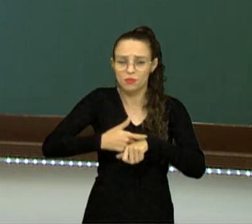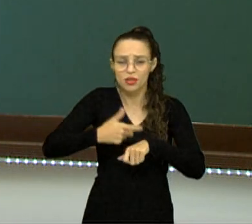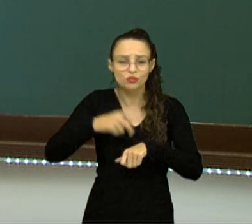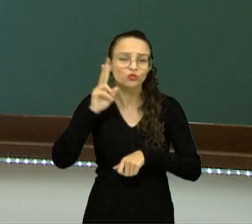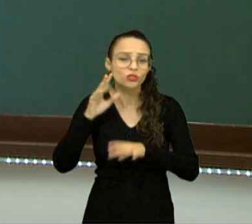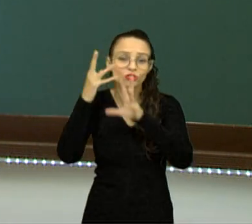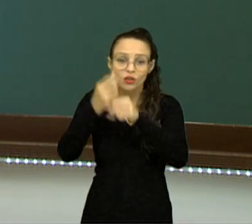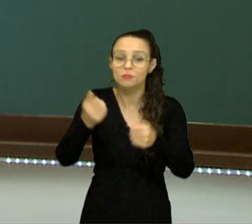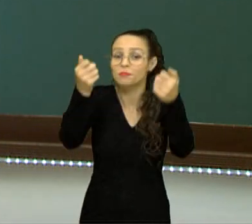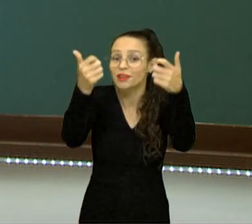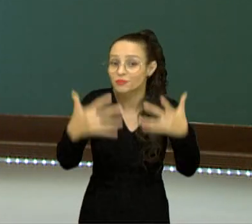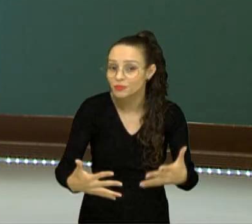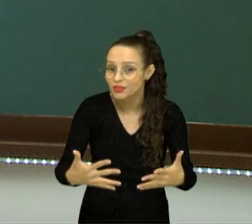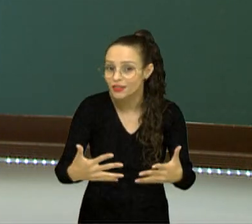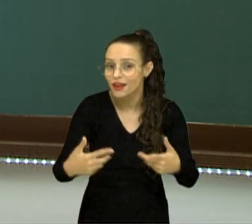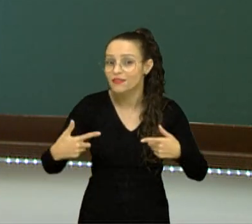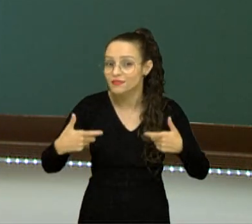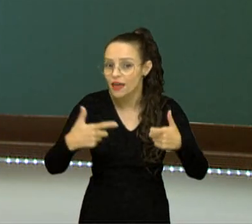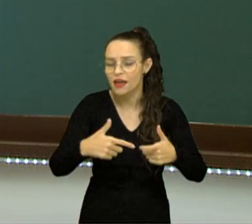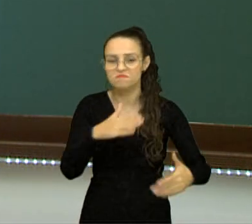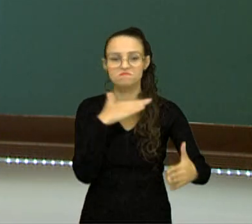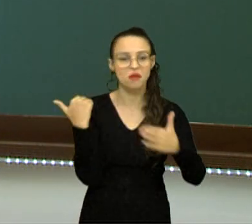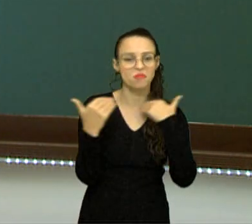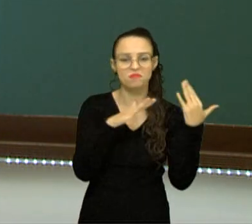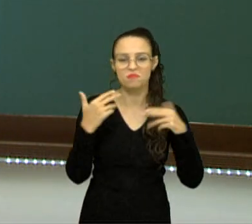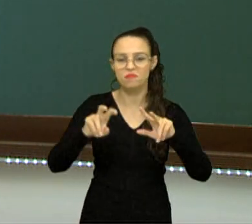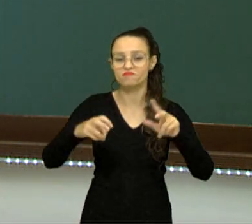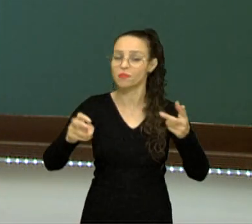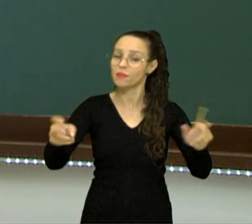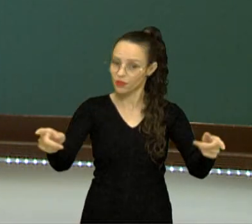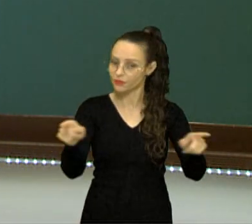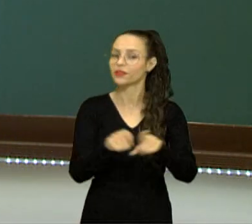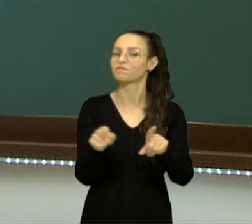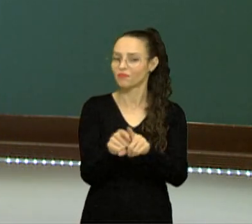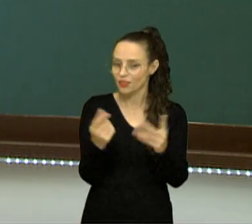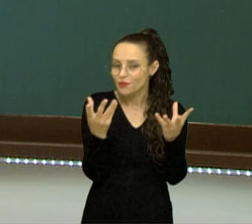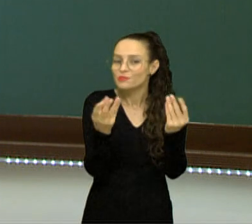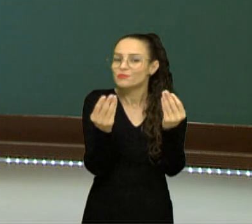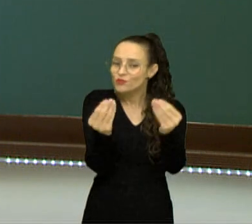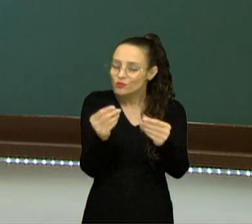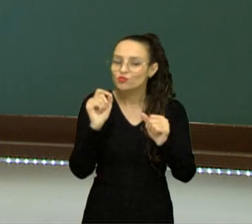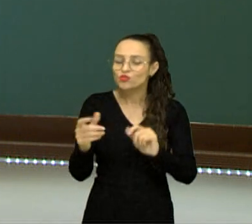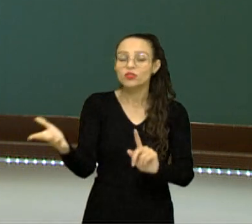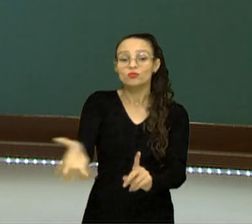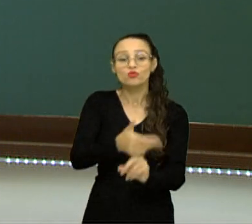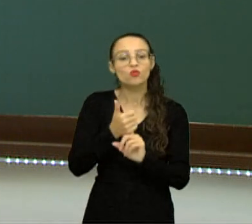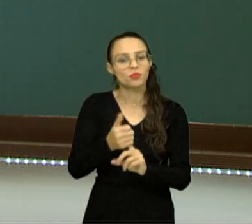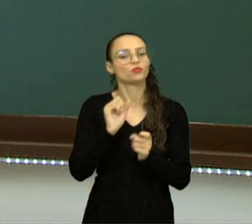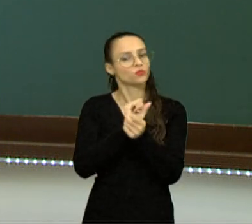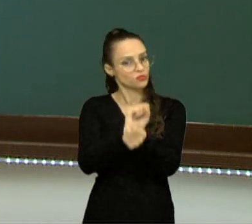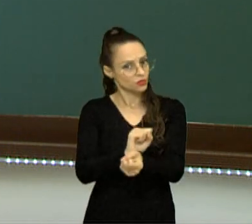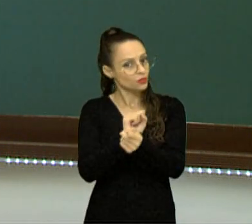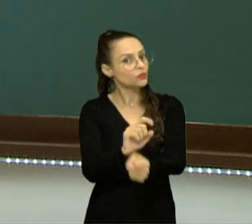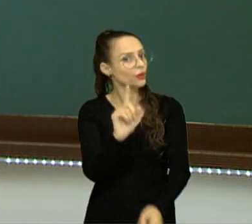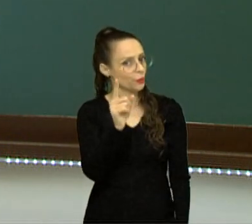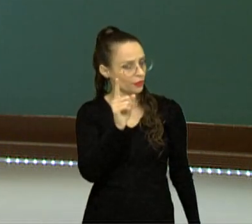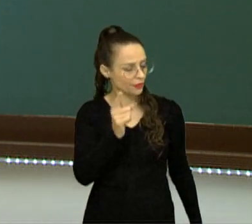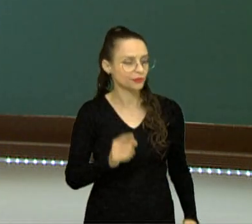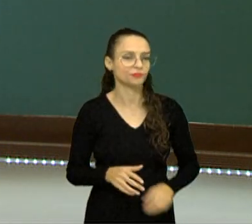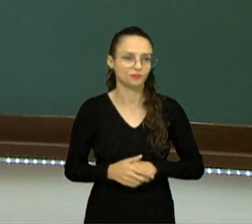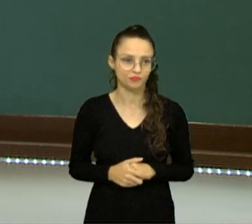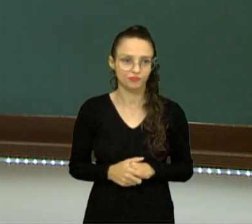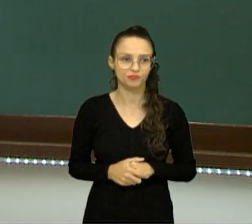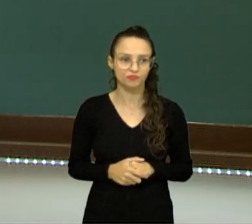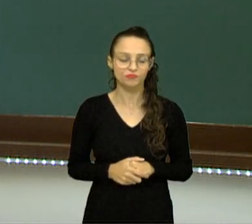justificar guerras, genocídios inclusive, e muita gente, muitos domínios, muita escravidão. Bora